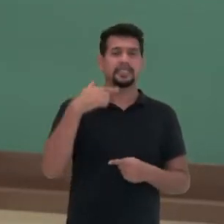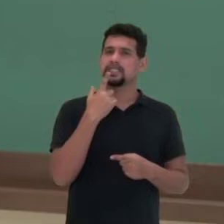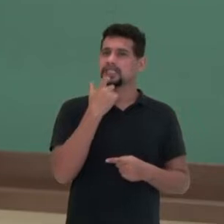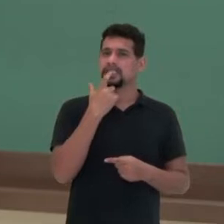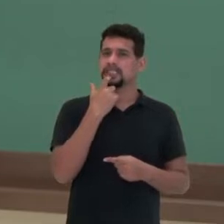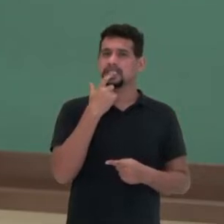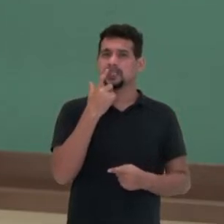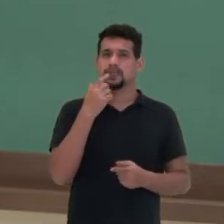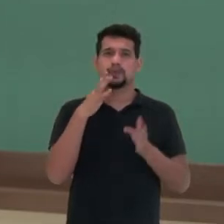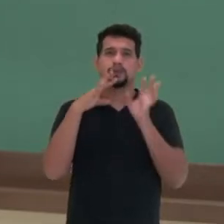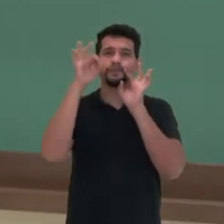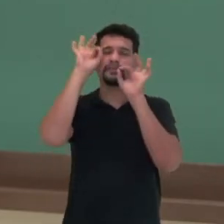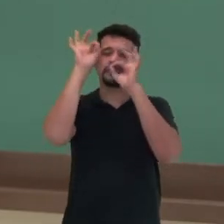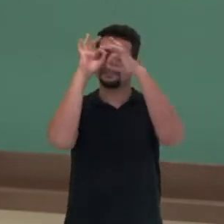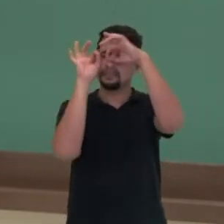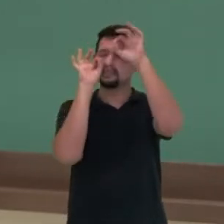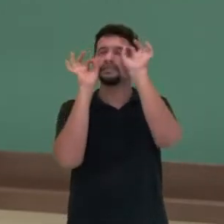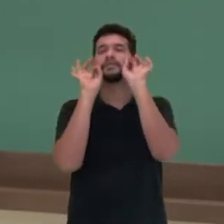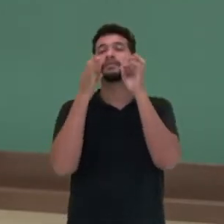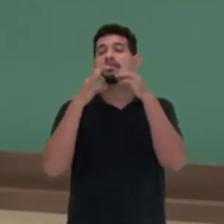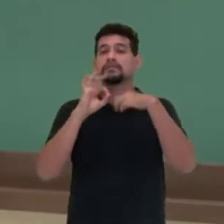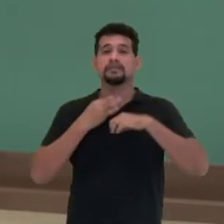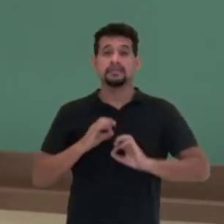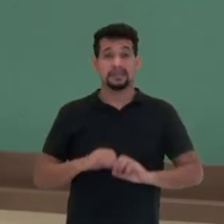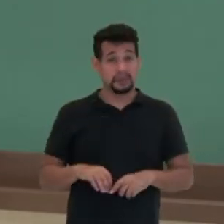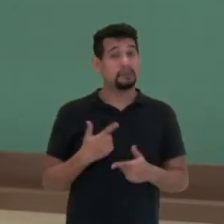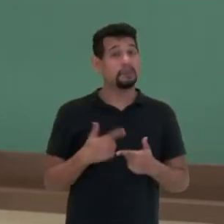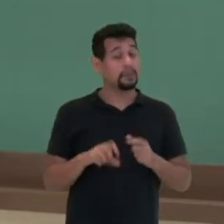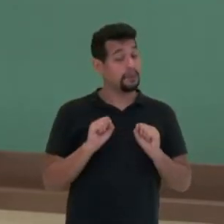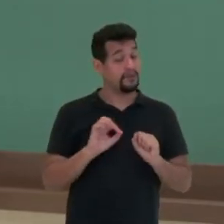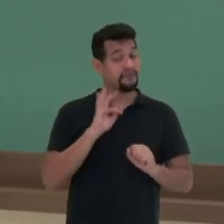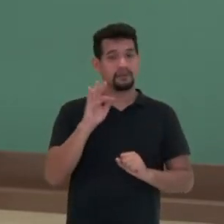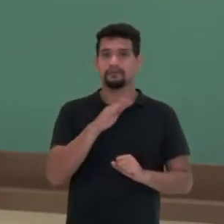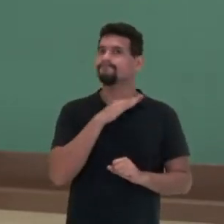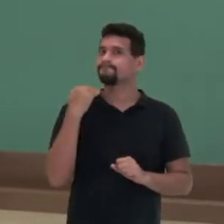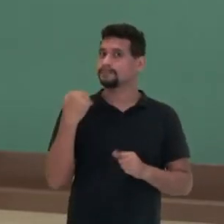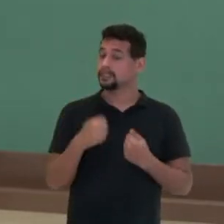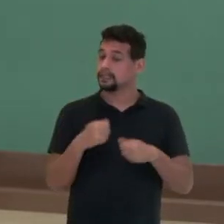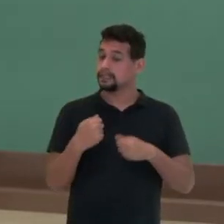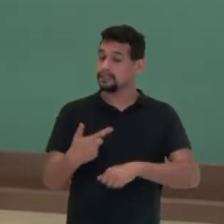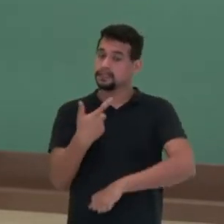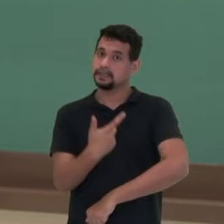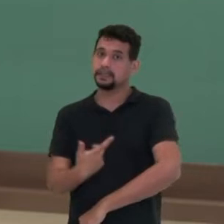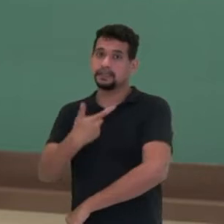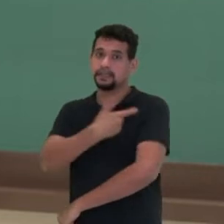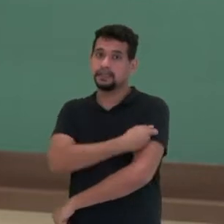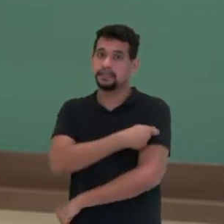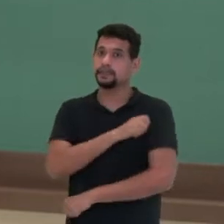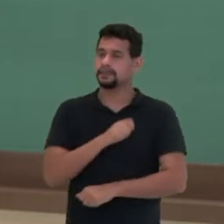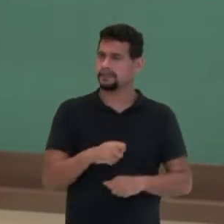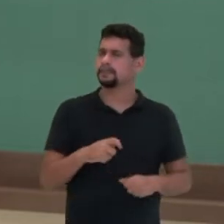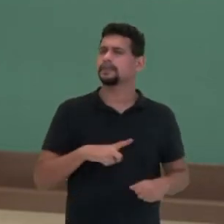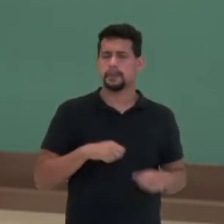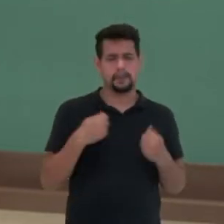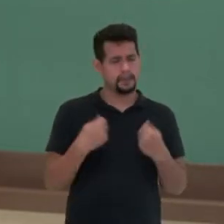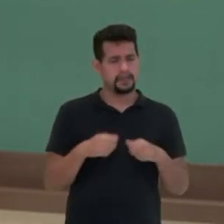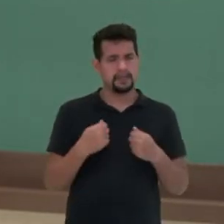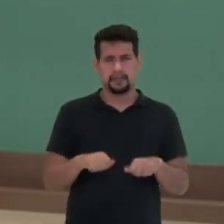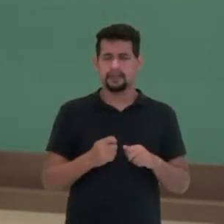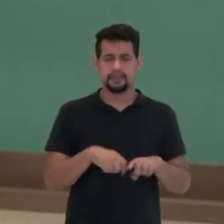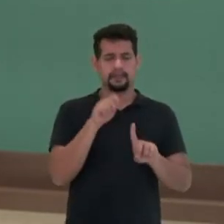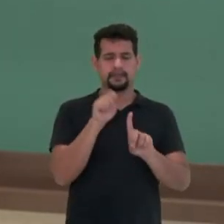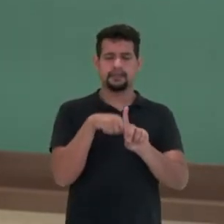pelo corpo, né? Pode levar à morte. E o sarampo tem vacina. Então, é sempre importante que tenha o calendário